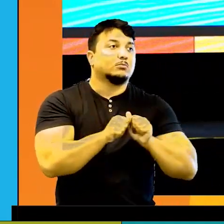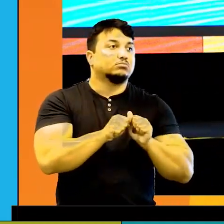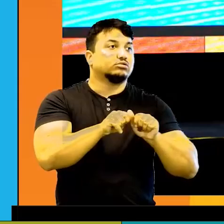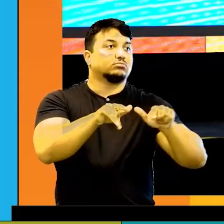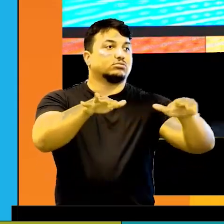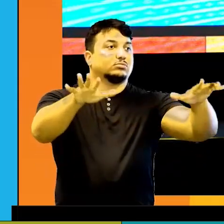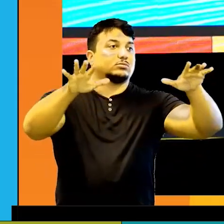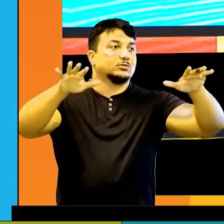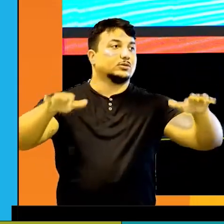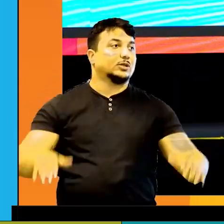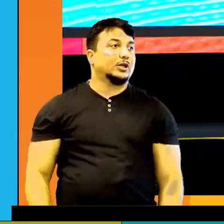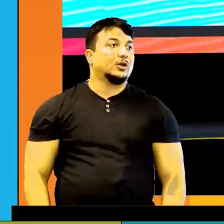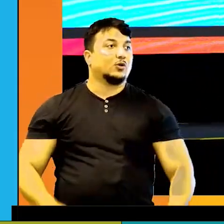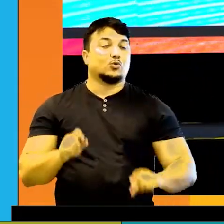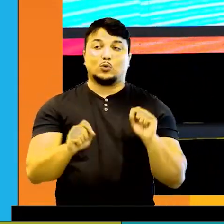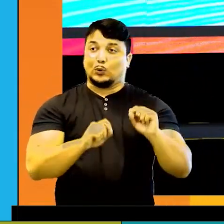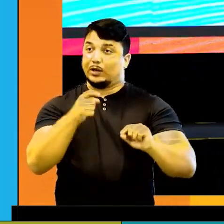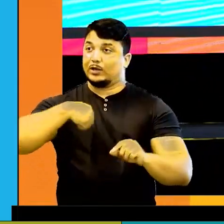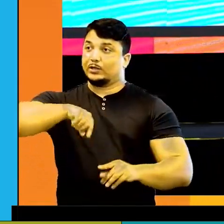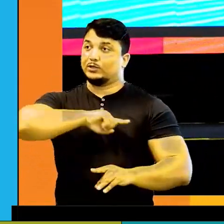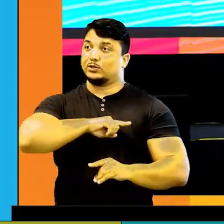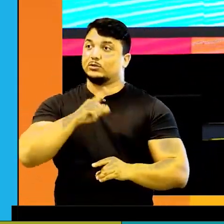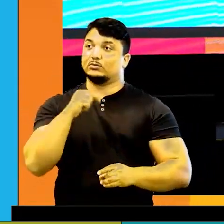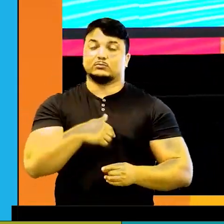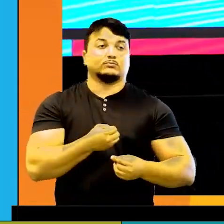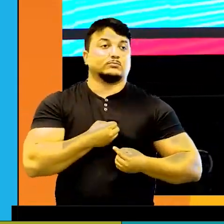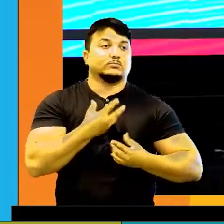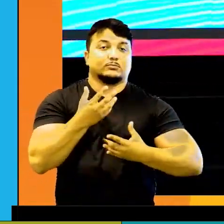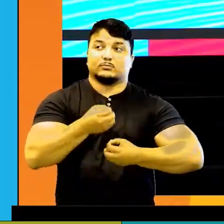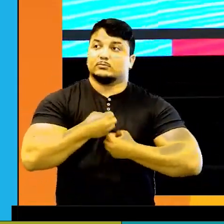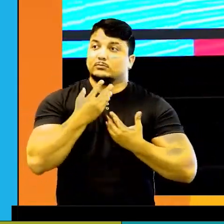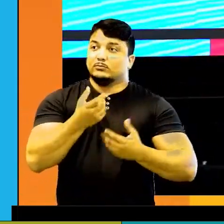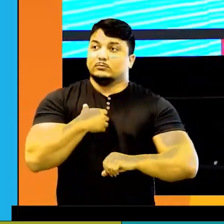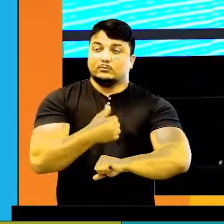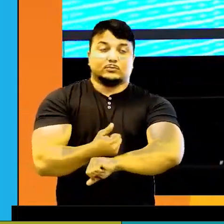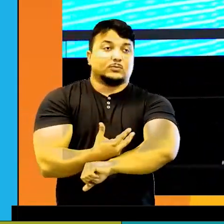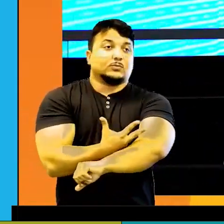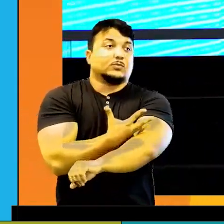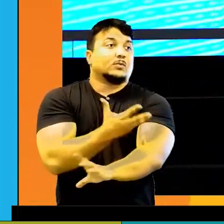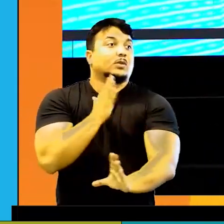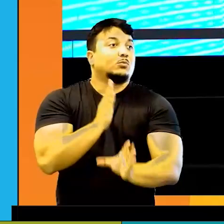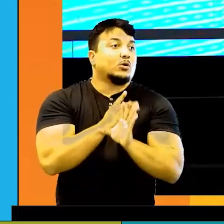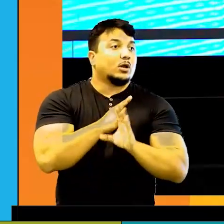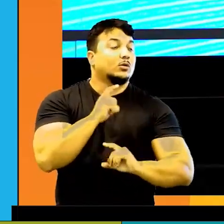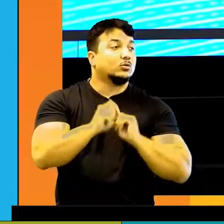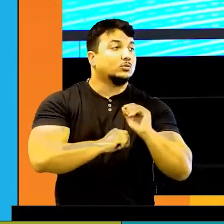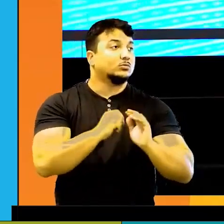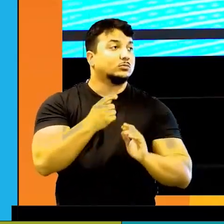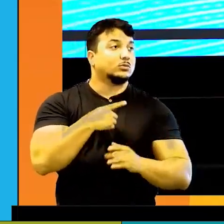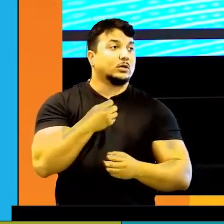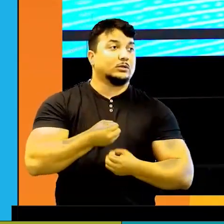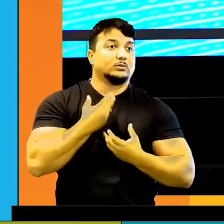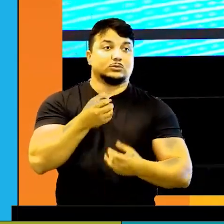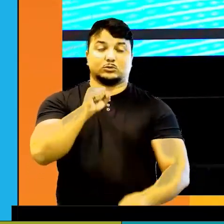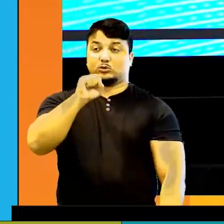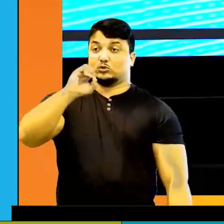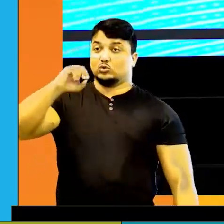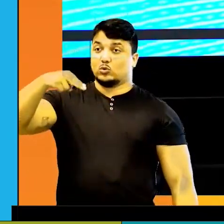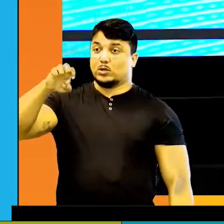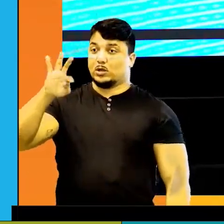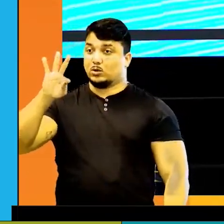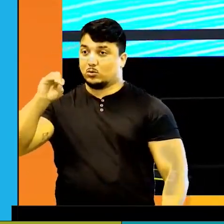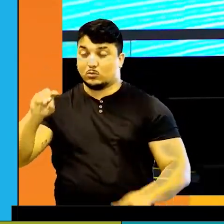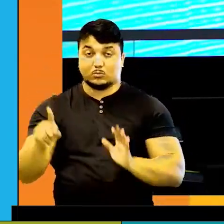espalhando, né, compartilhando com a gente, distribuindo essa emoção, porque ela acabou de declamar um